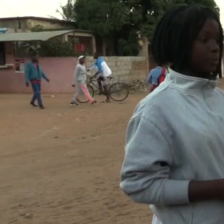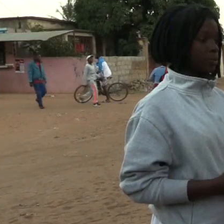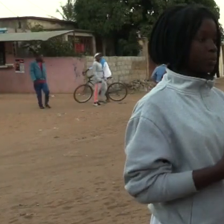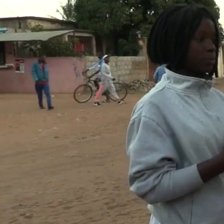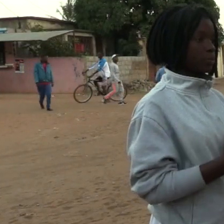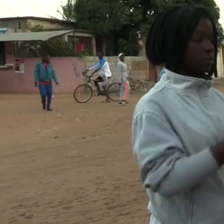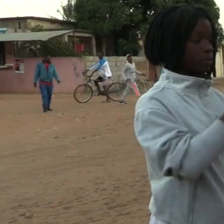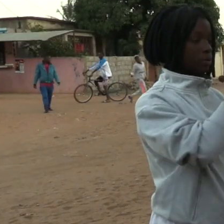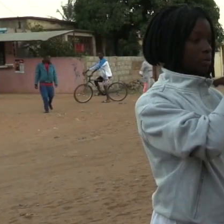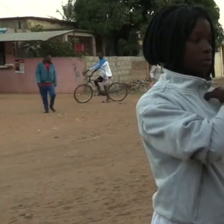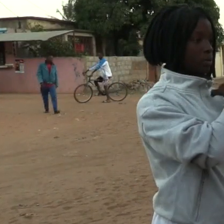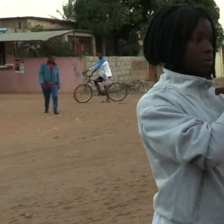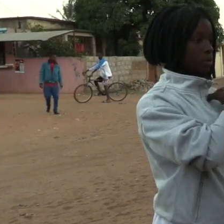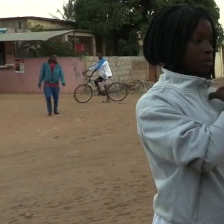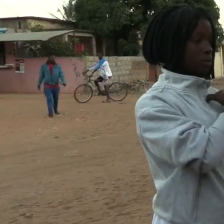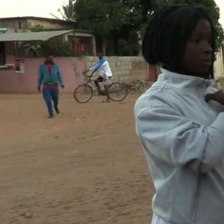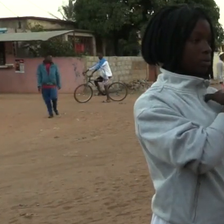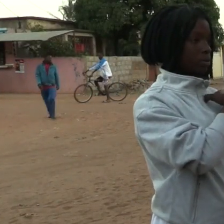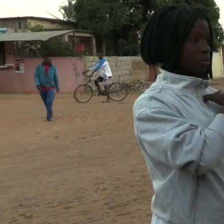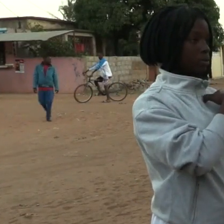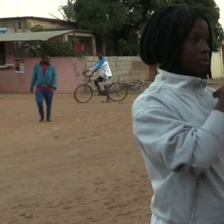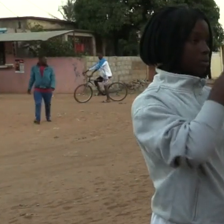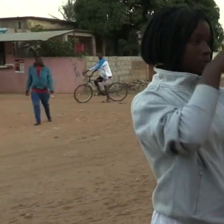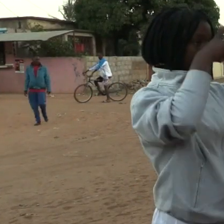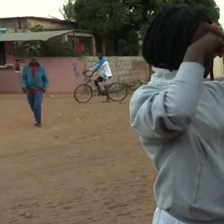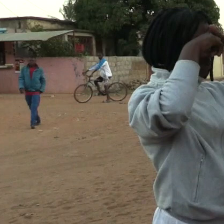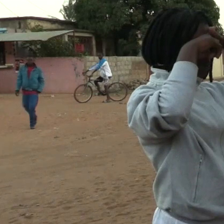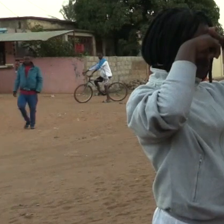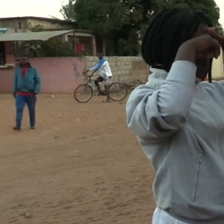Ministério Ministério Interior